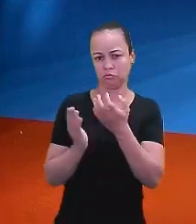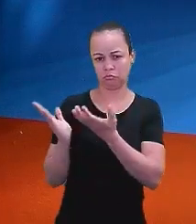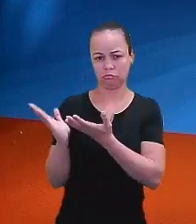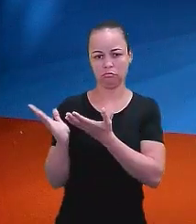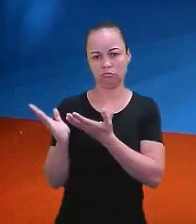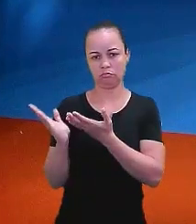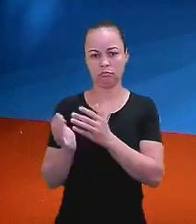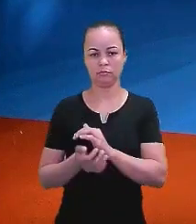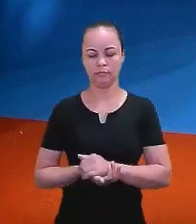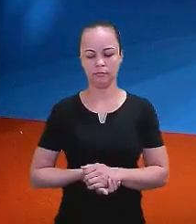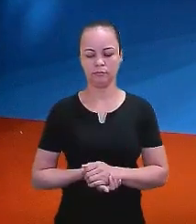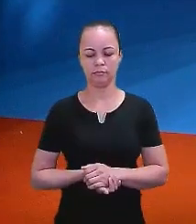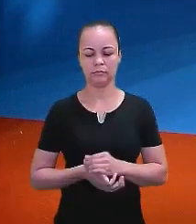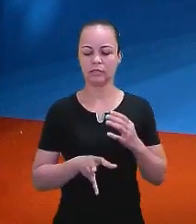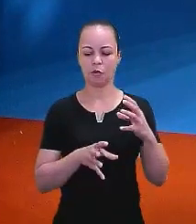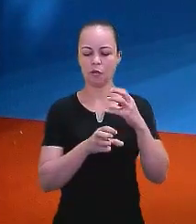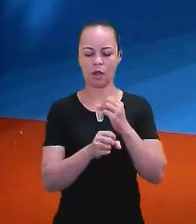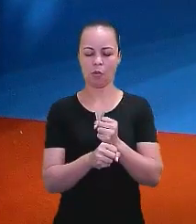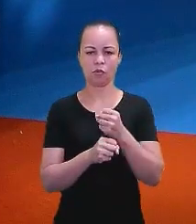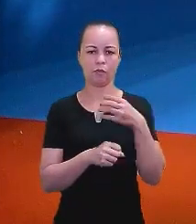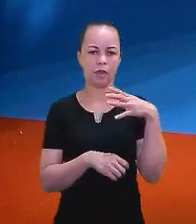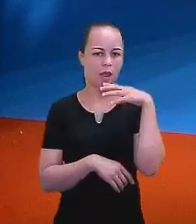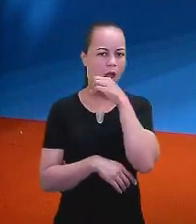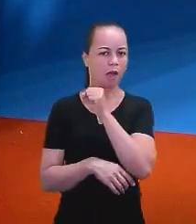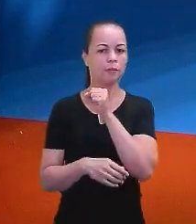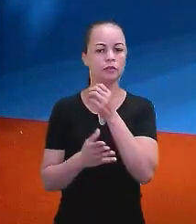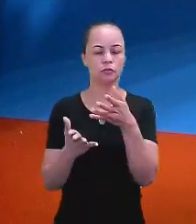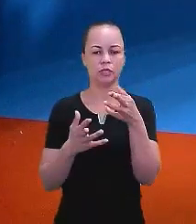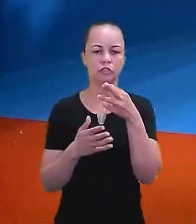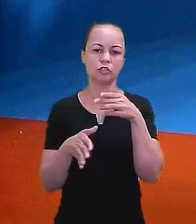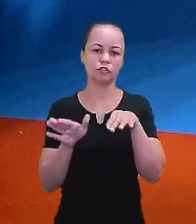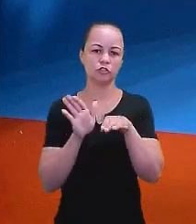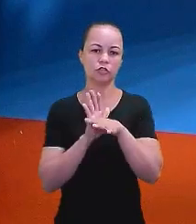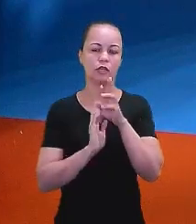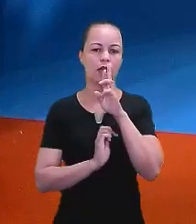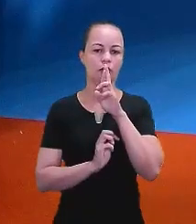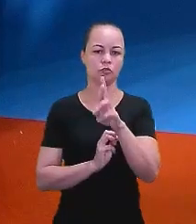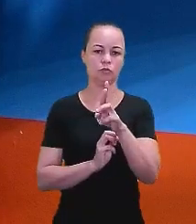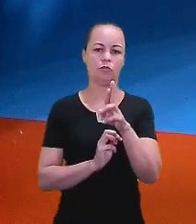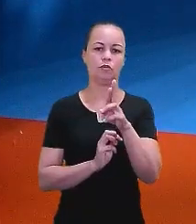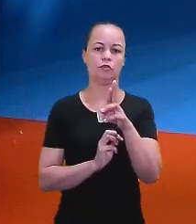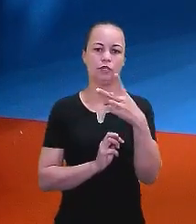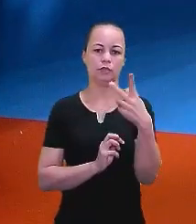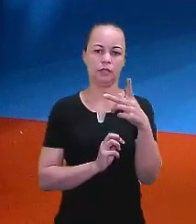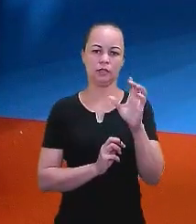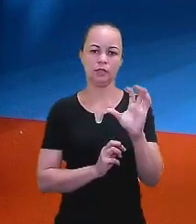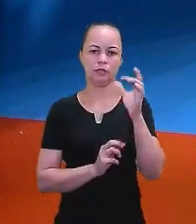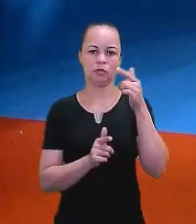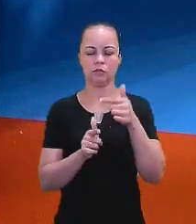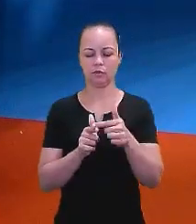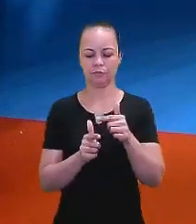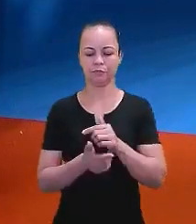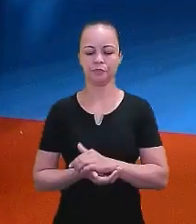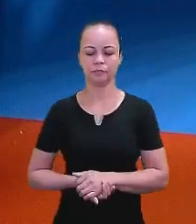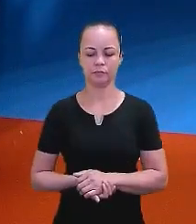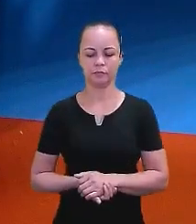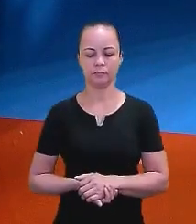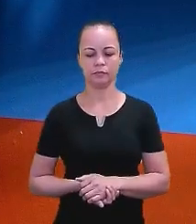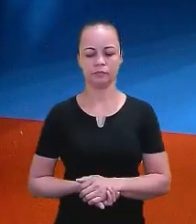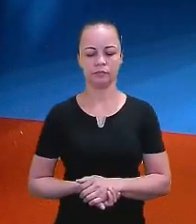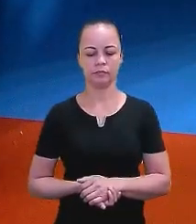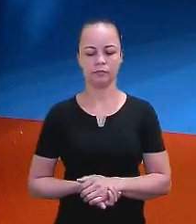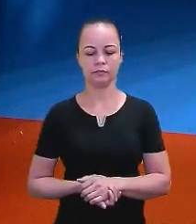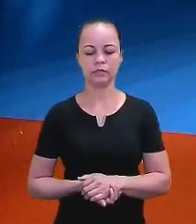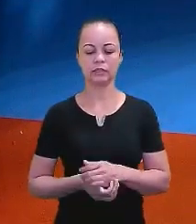já está realizado o cálculo. E a gente chega à resposta do problema. Beleza? Então, a quadra